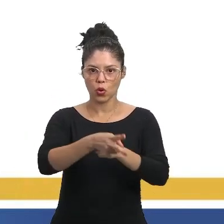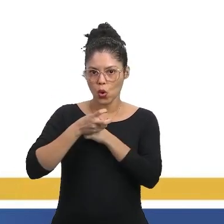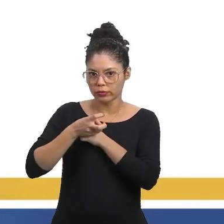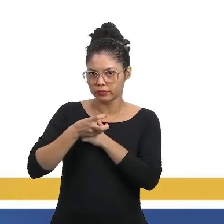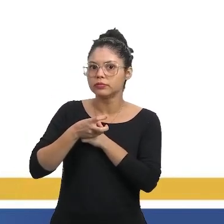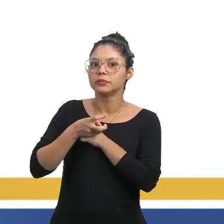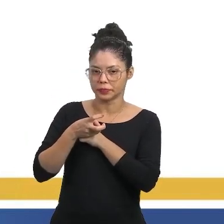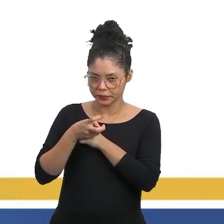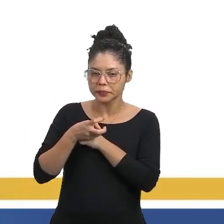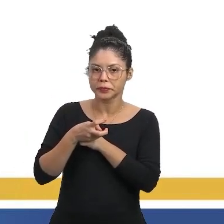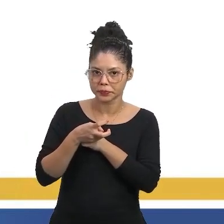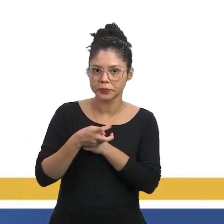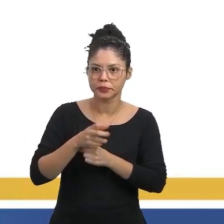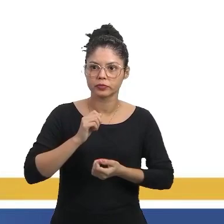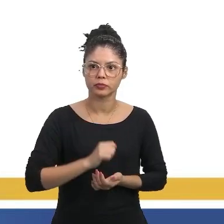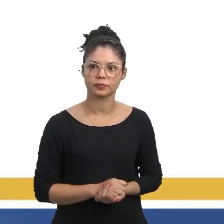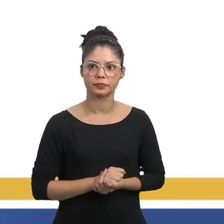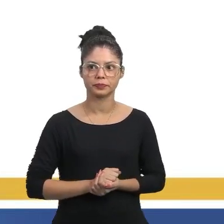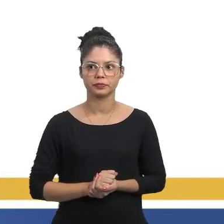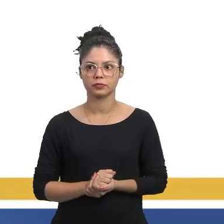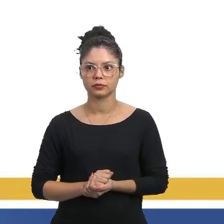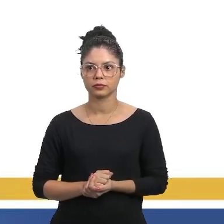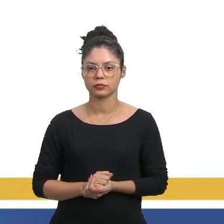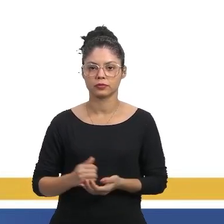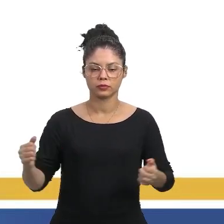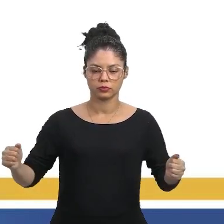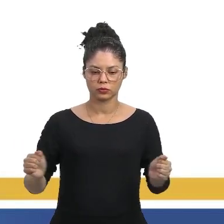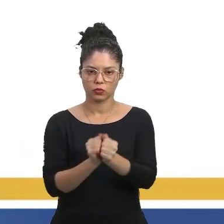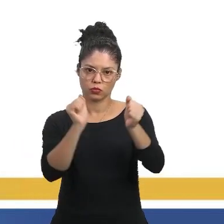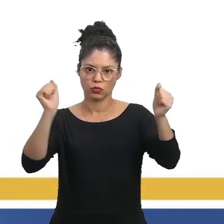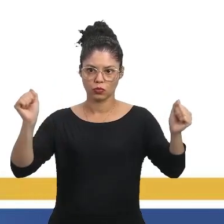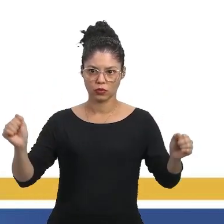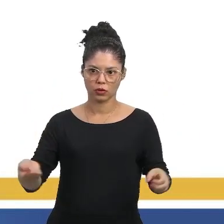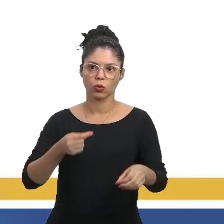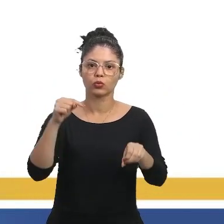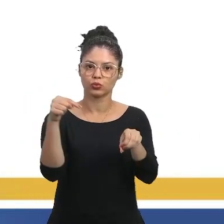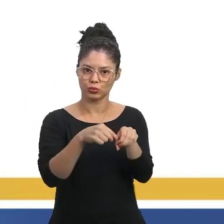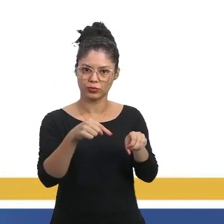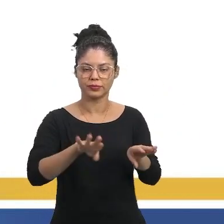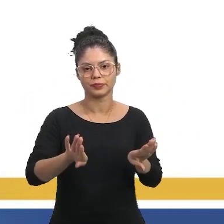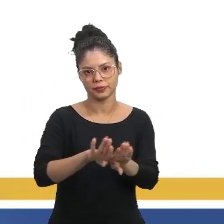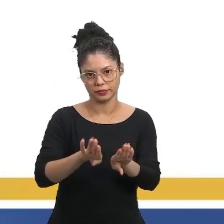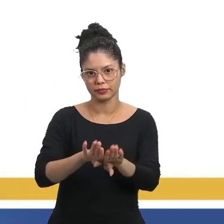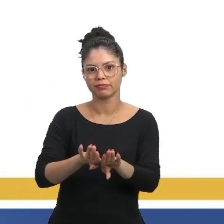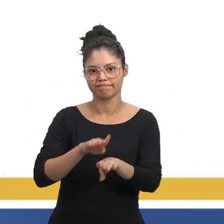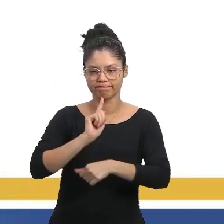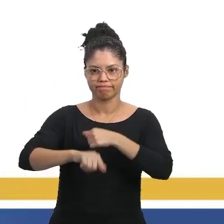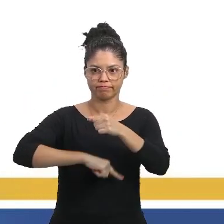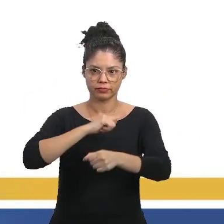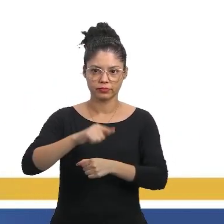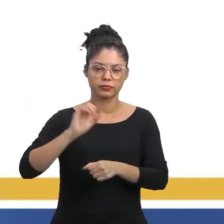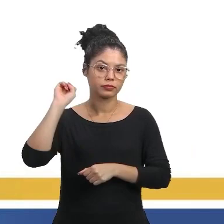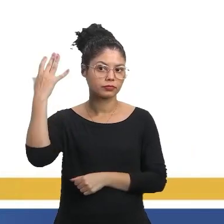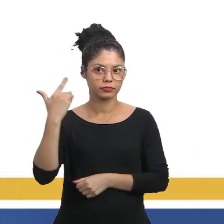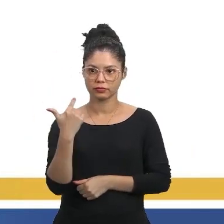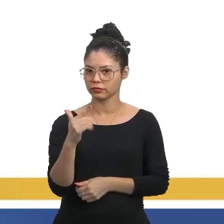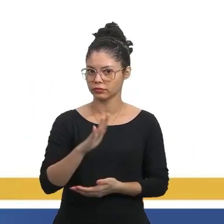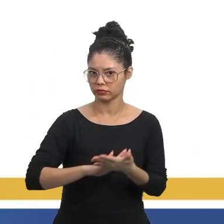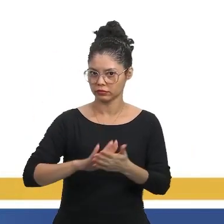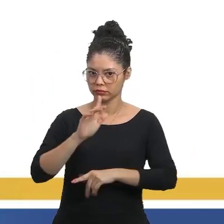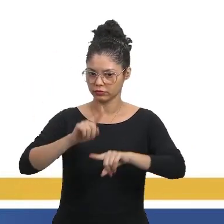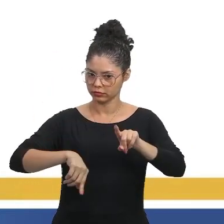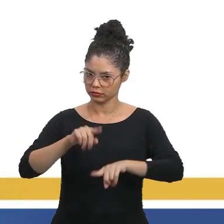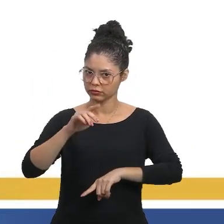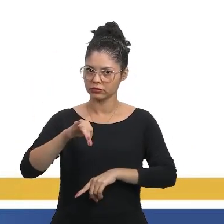absorveu, né? E iria chocar com o núcleo do átomo. E assim, se isso acontecesse, não iria existir